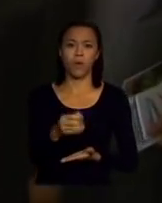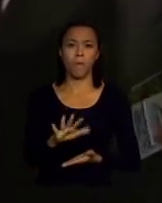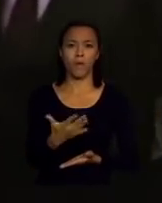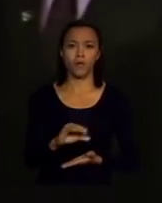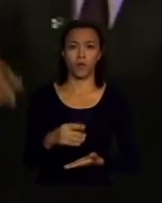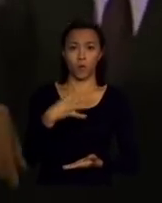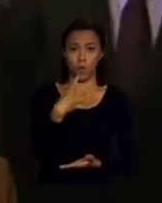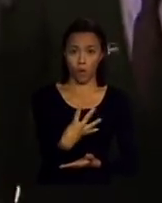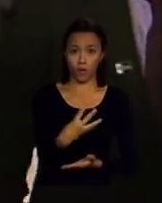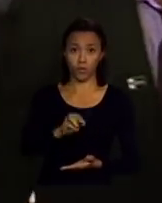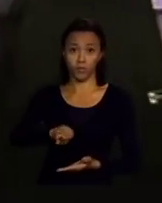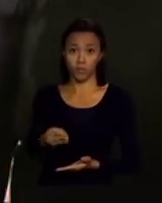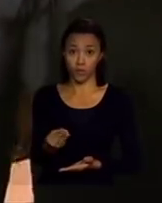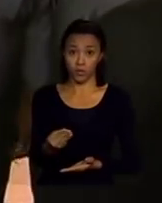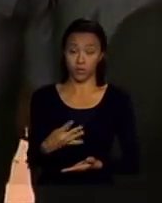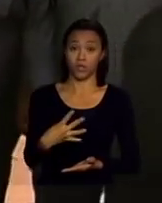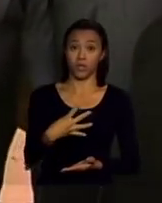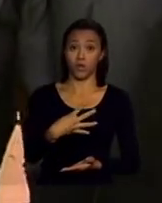aproximadamente